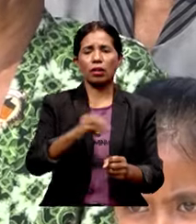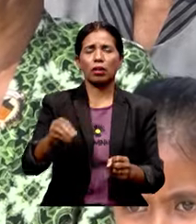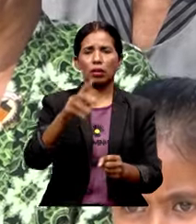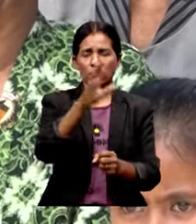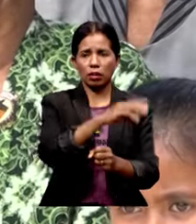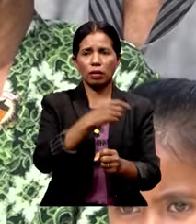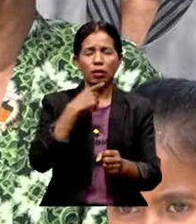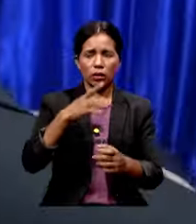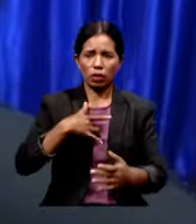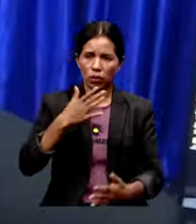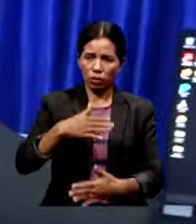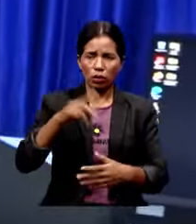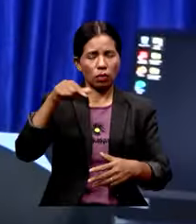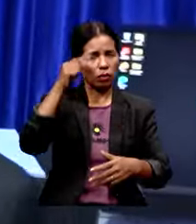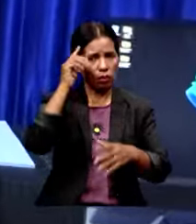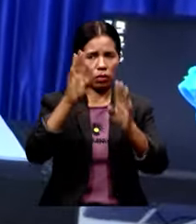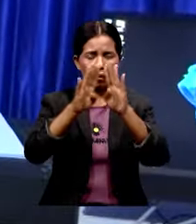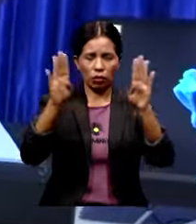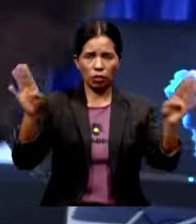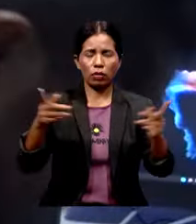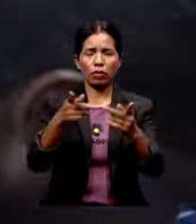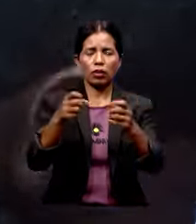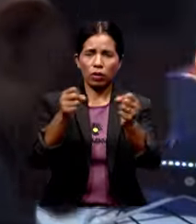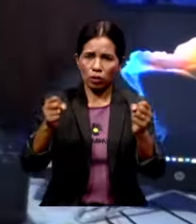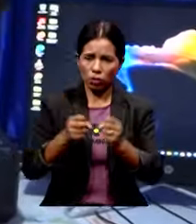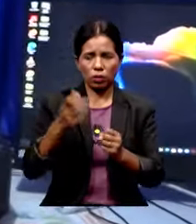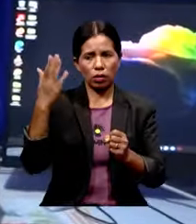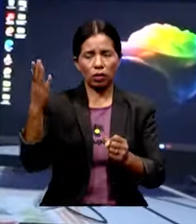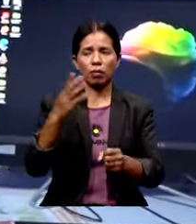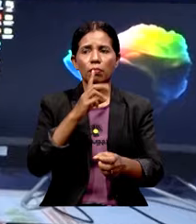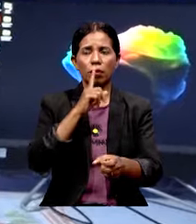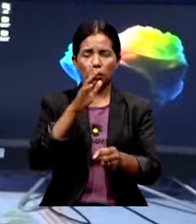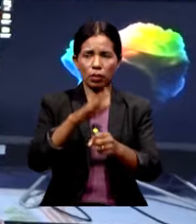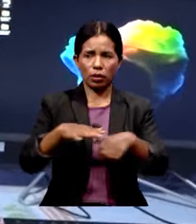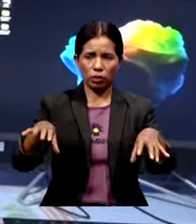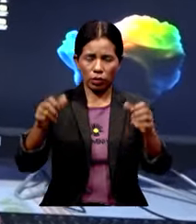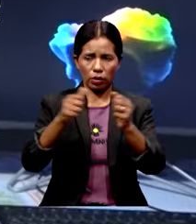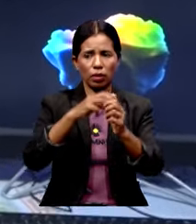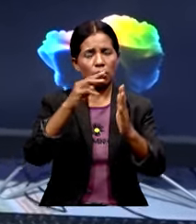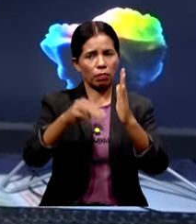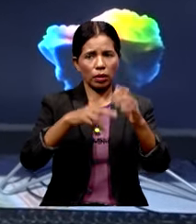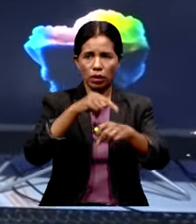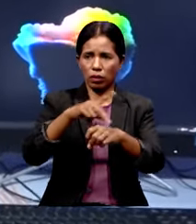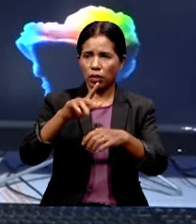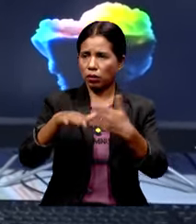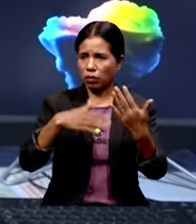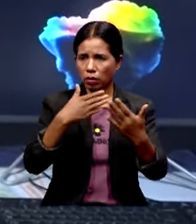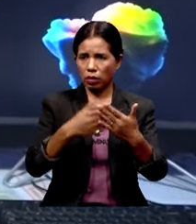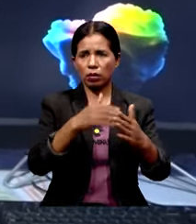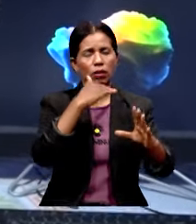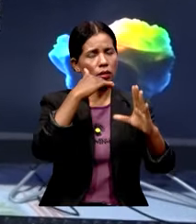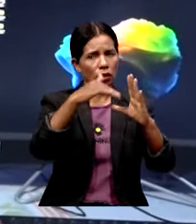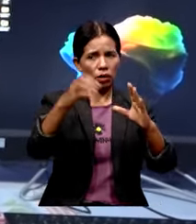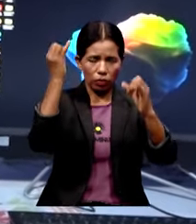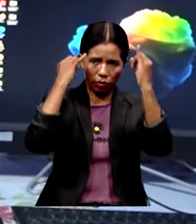Teves, tamba governo loqueona Centro de Informação e Suku refere, no promete se recupera o Média Nacional Sirseluk, a tu bele transmite informação.